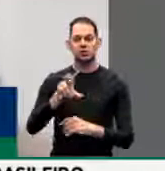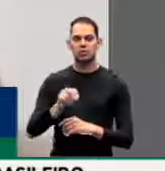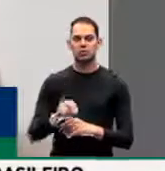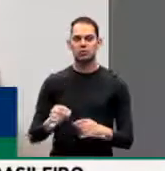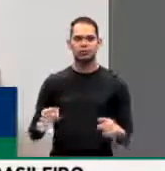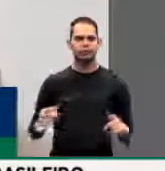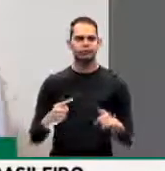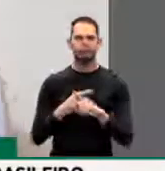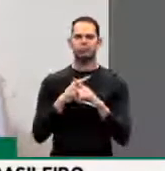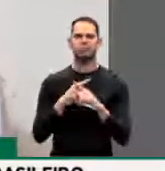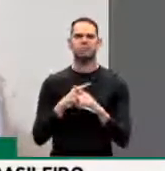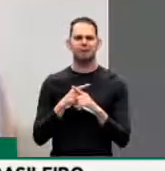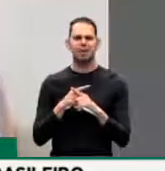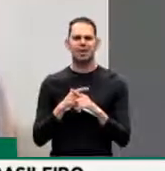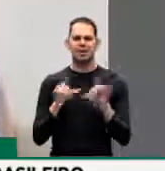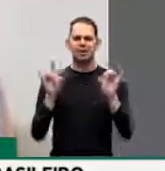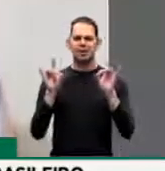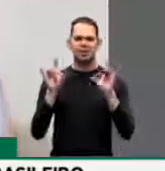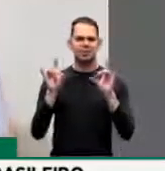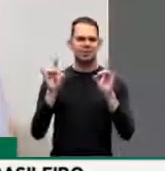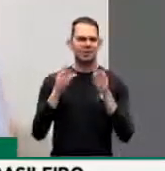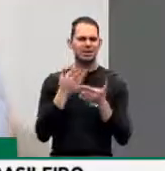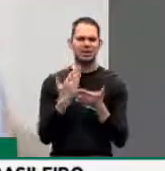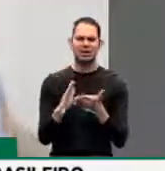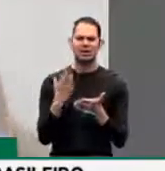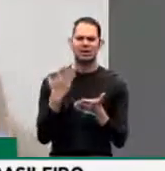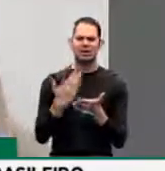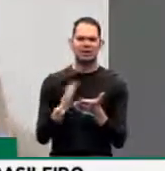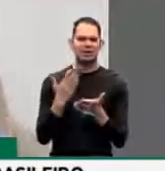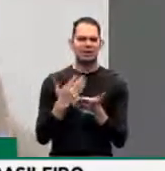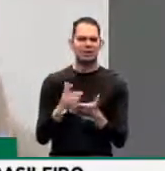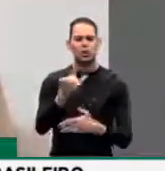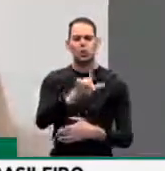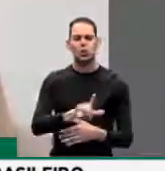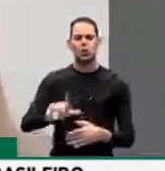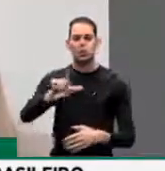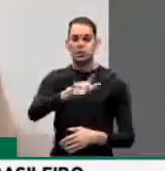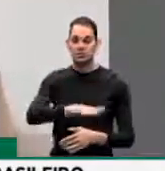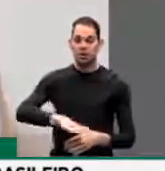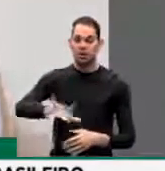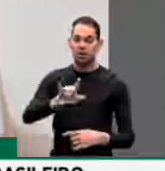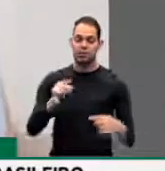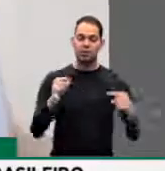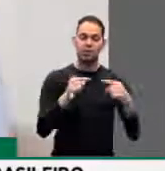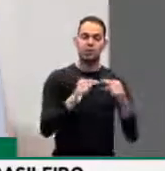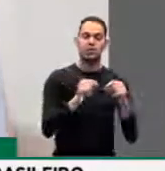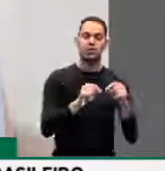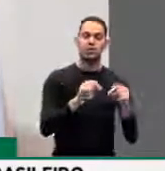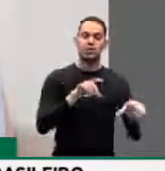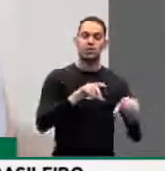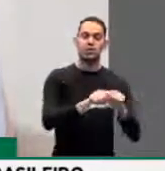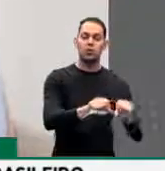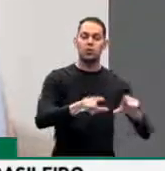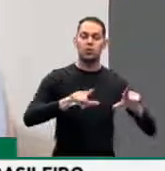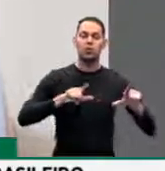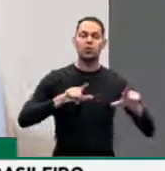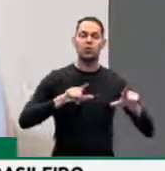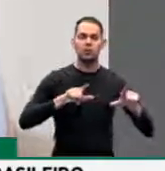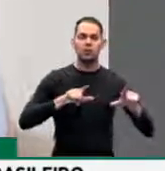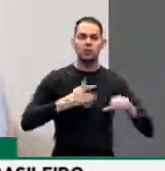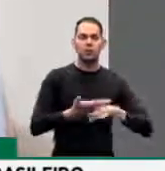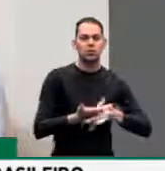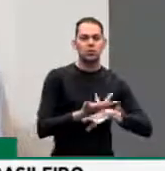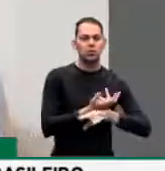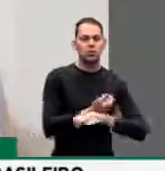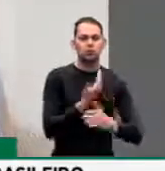sentido. Falar em especialização não tem nada a ver com lógica de mercado, tem a ver com formação de pessoas, de